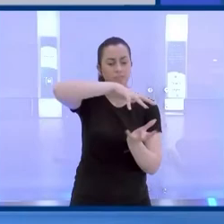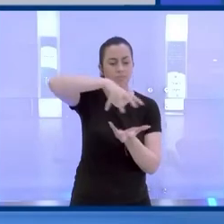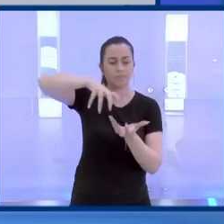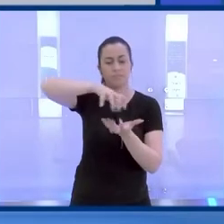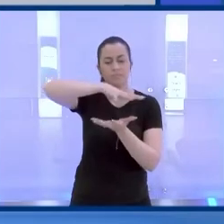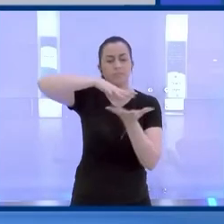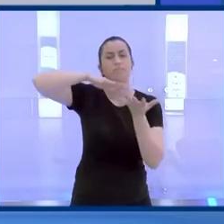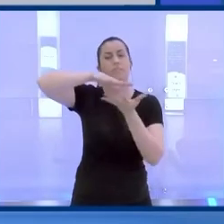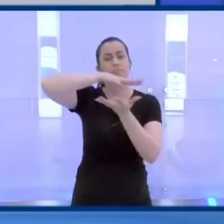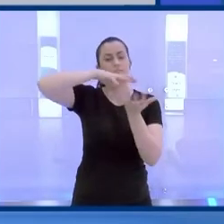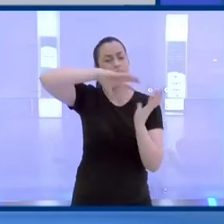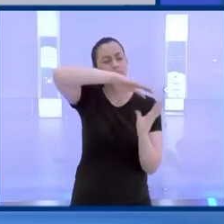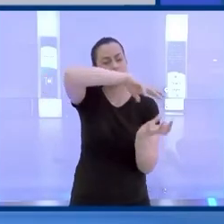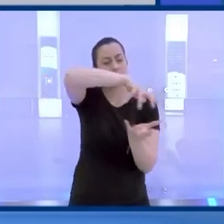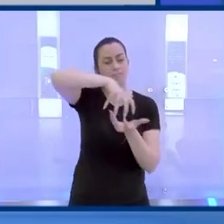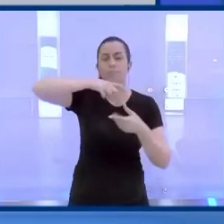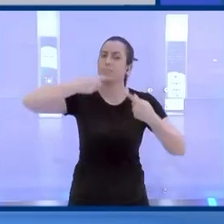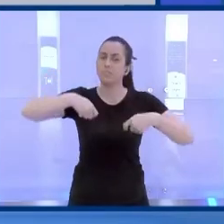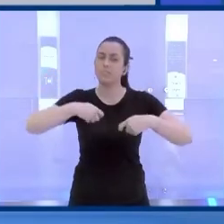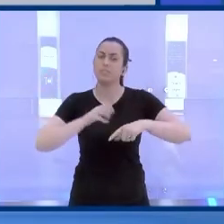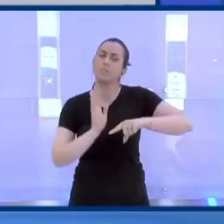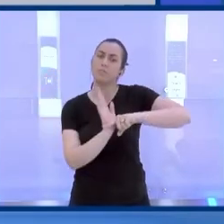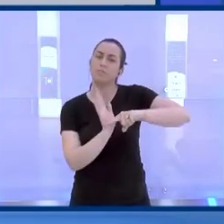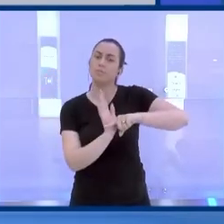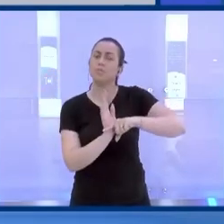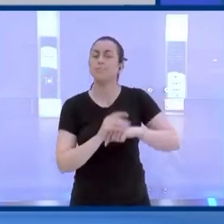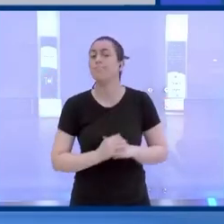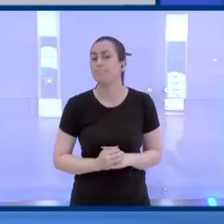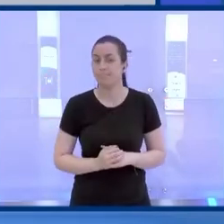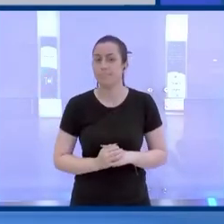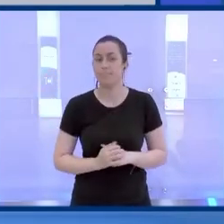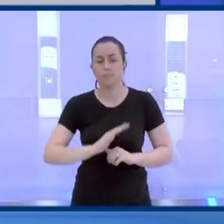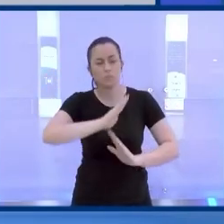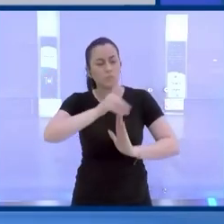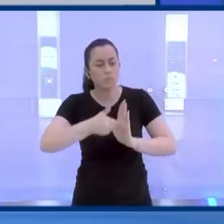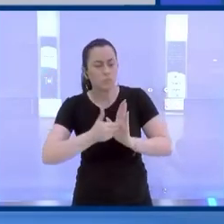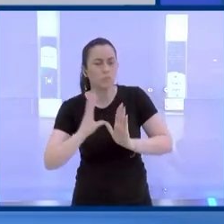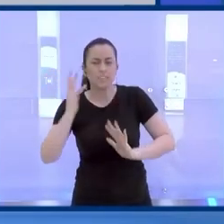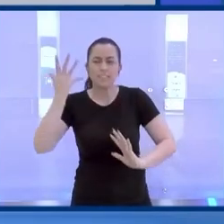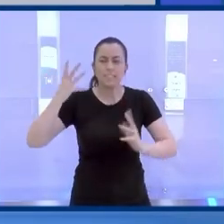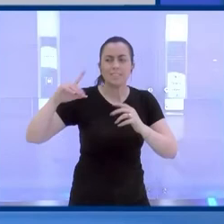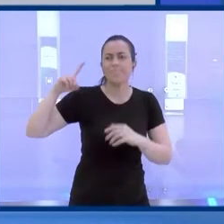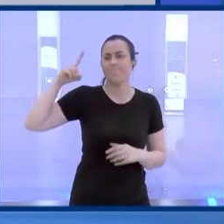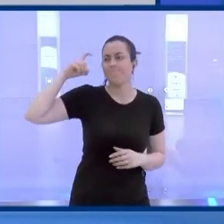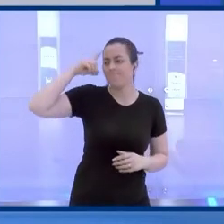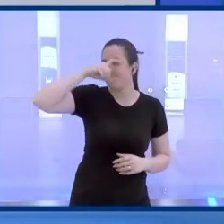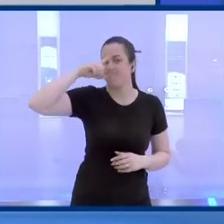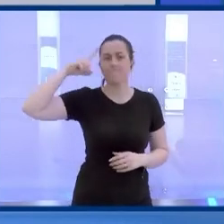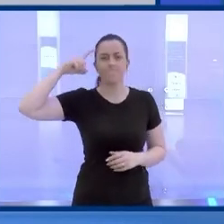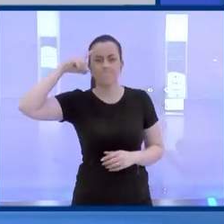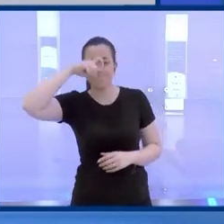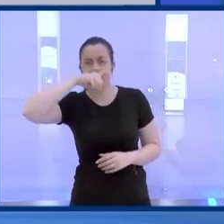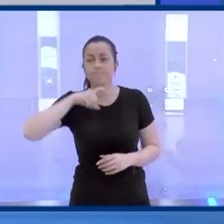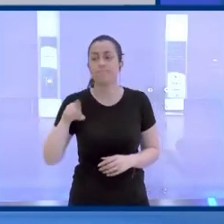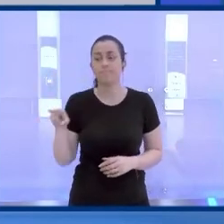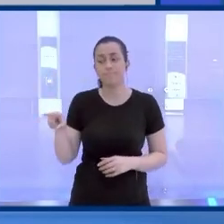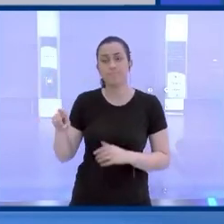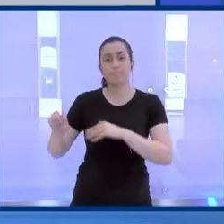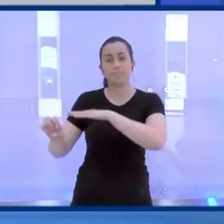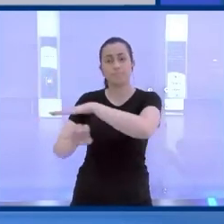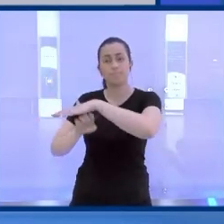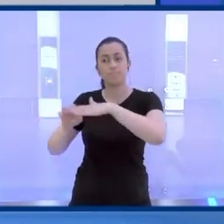desafios para a Sulgás. Em todos esses desafios, a Sulgás tem e está